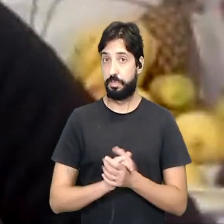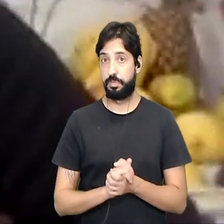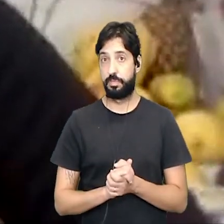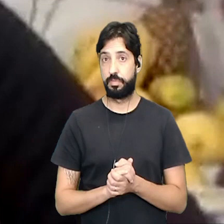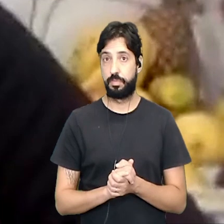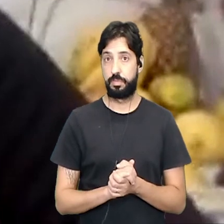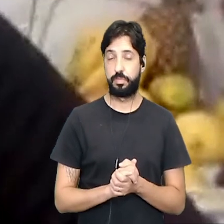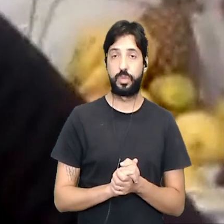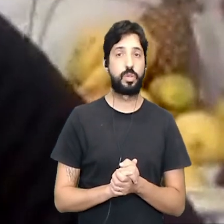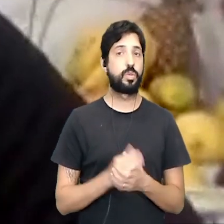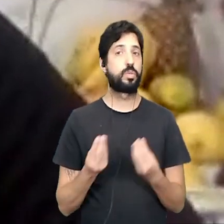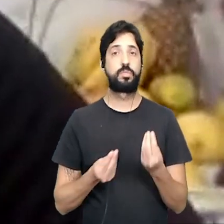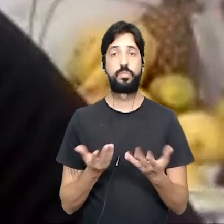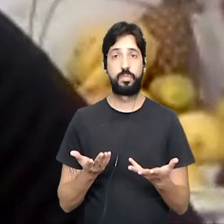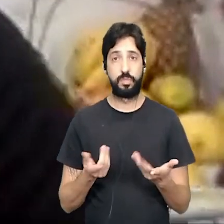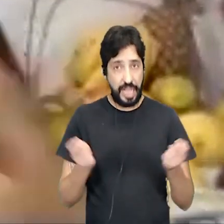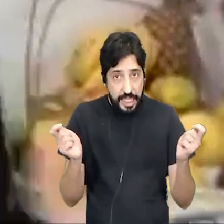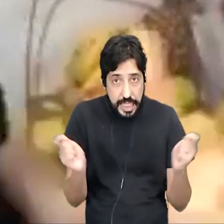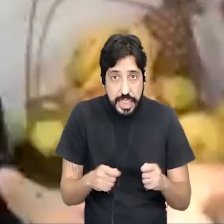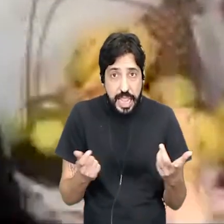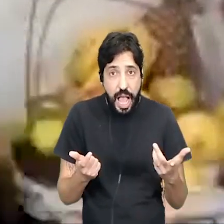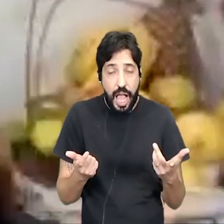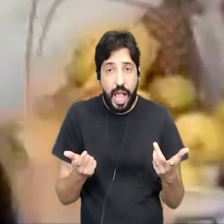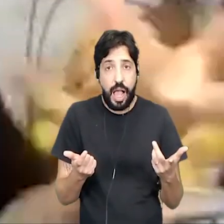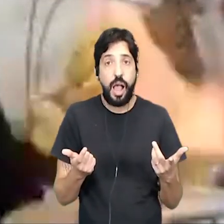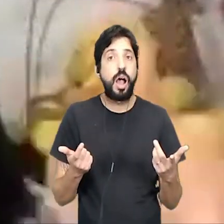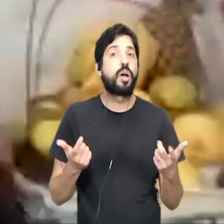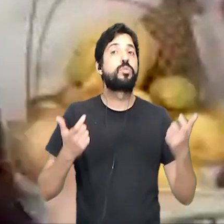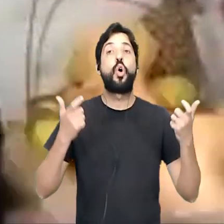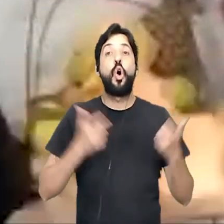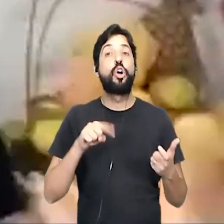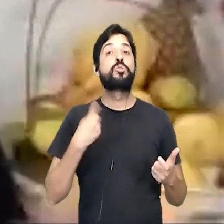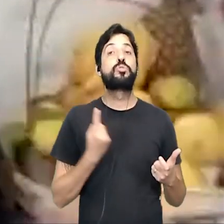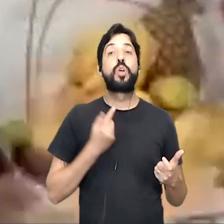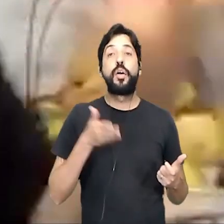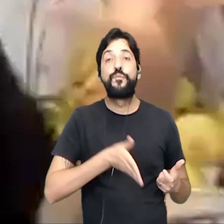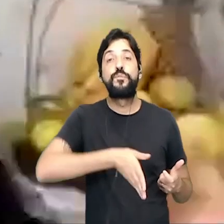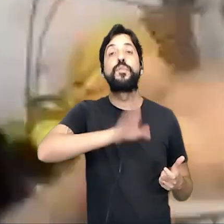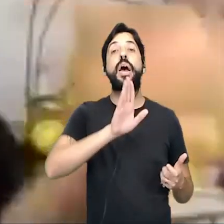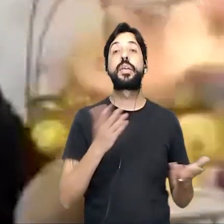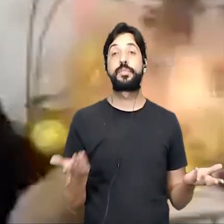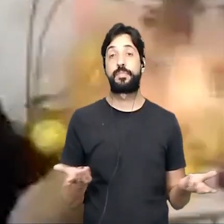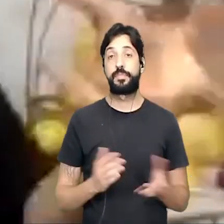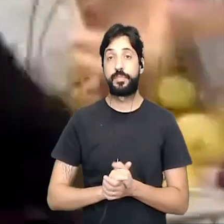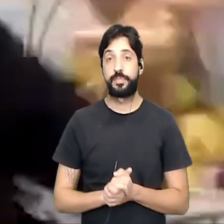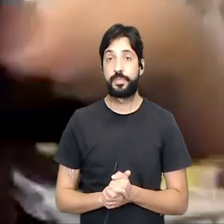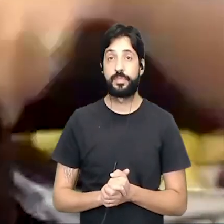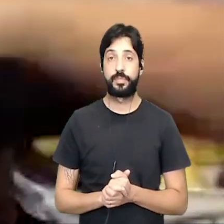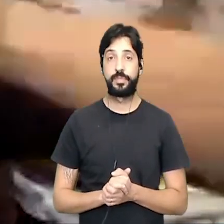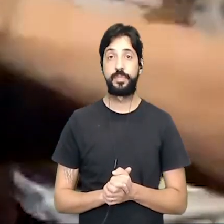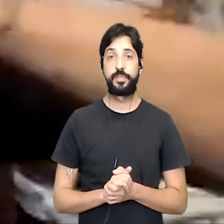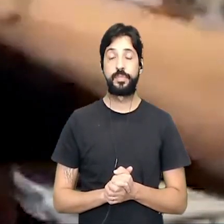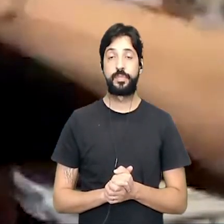Ainda é possível uma mediação? Quer dizer, que a gente é possível? Qual que é o chamado? Para onde nós vamos?